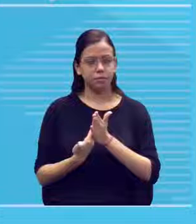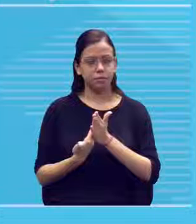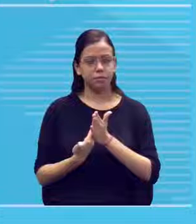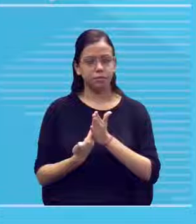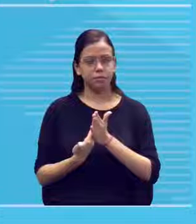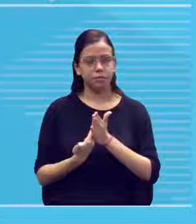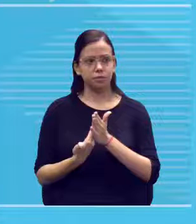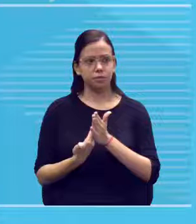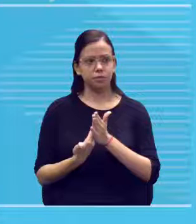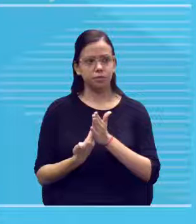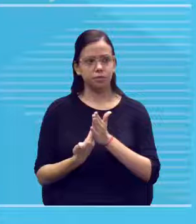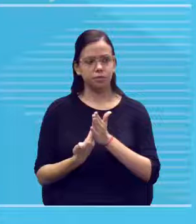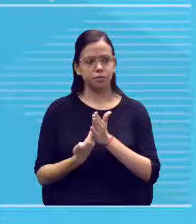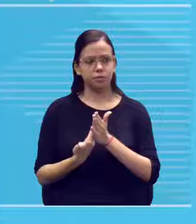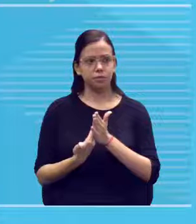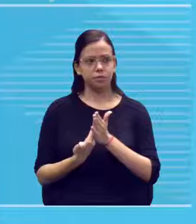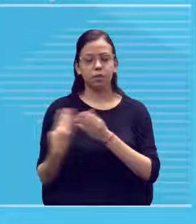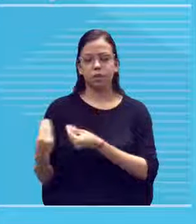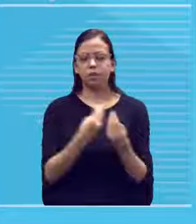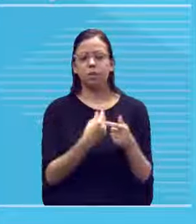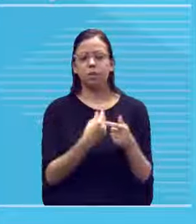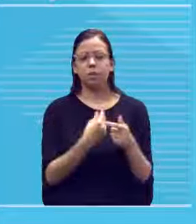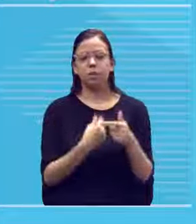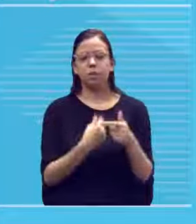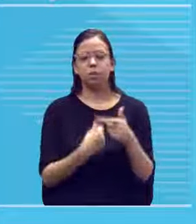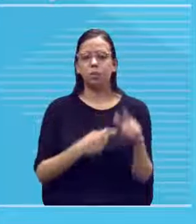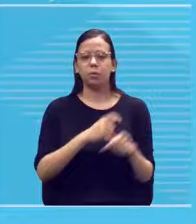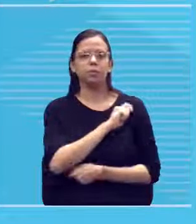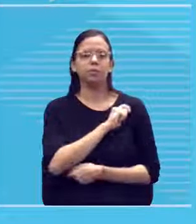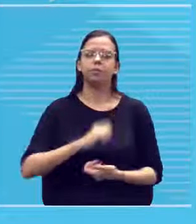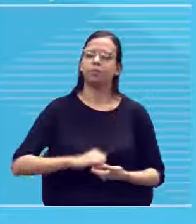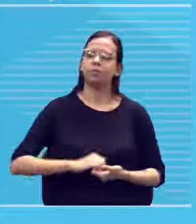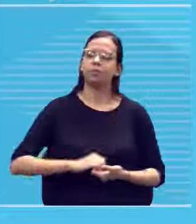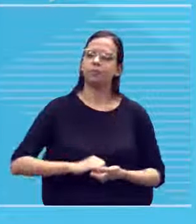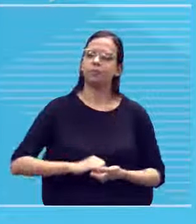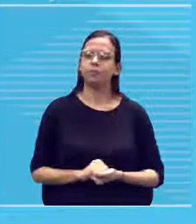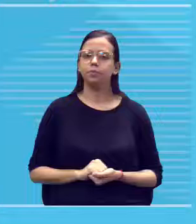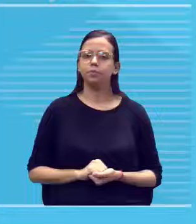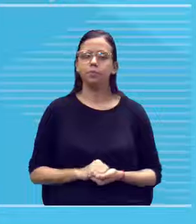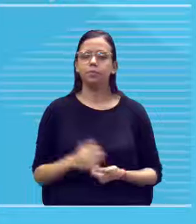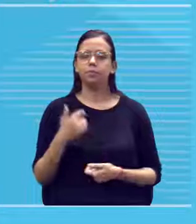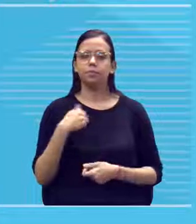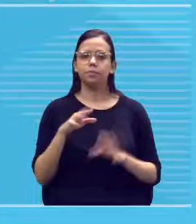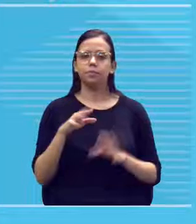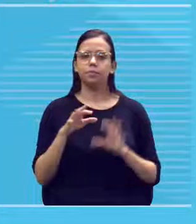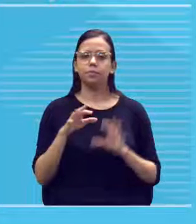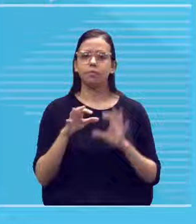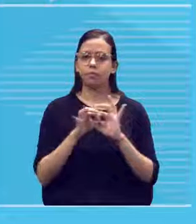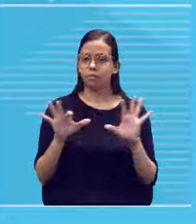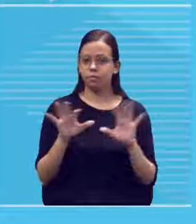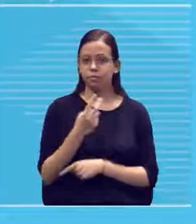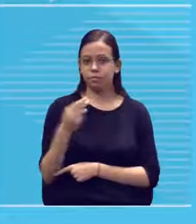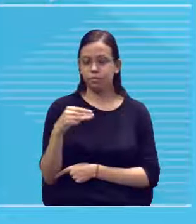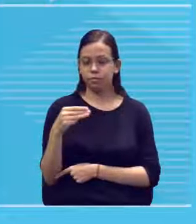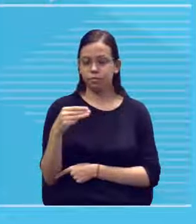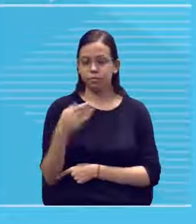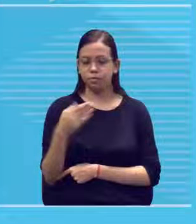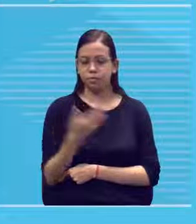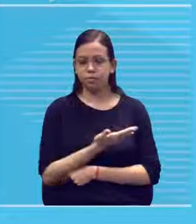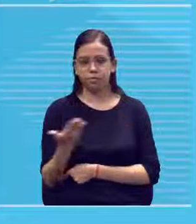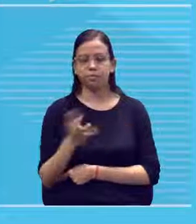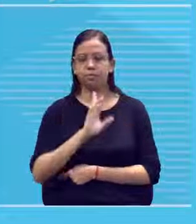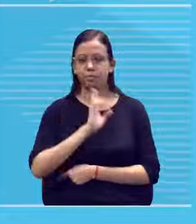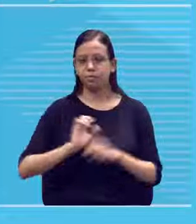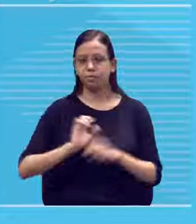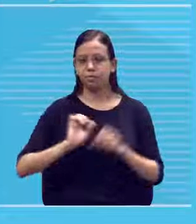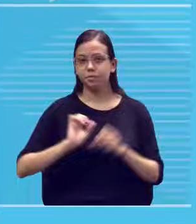pudesse ser emprestado a outro aluno e eu vou disponibilizar dois minutinhos para vocês